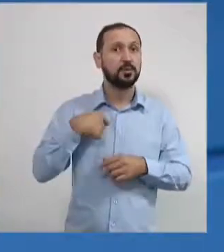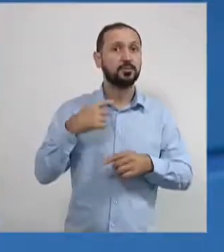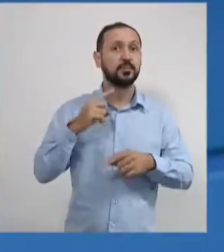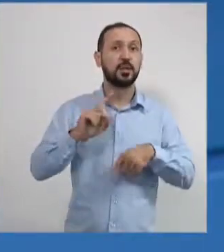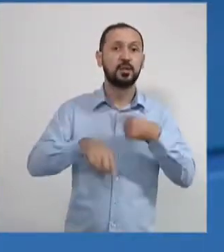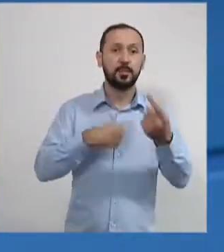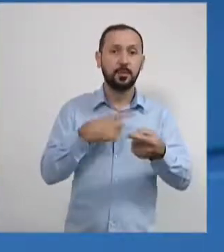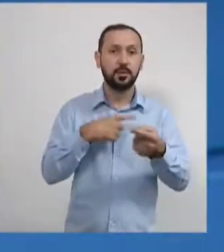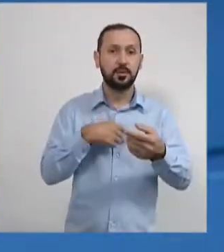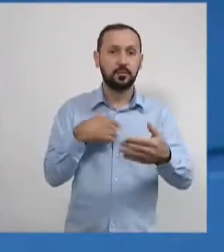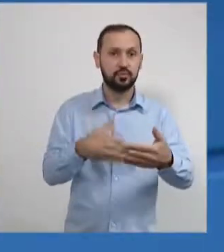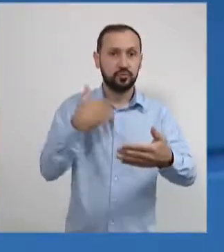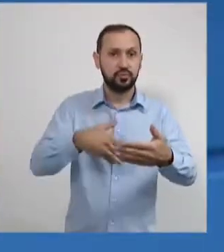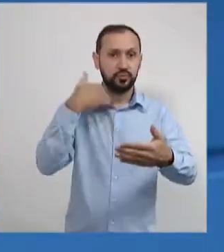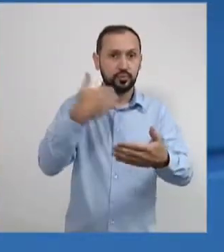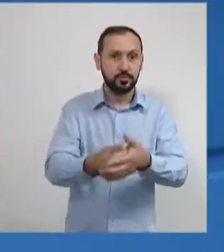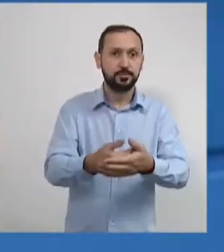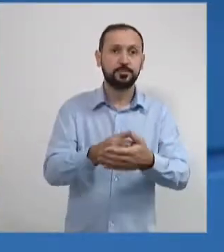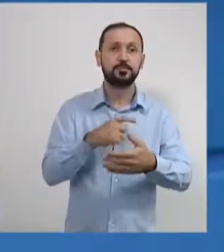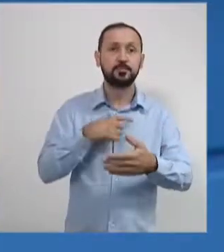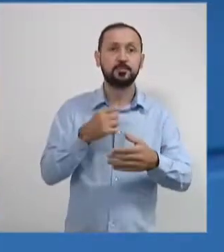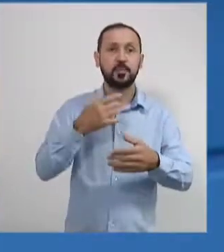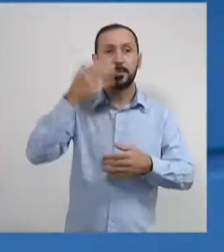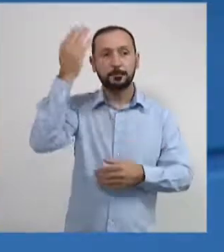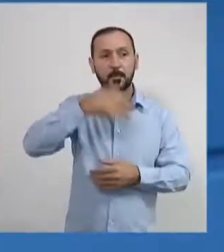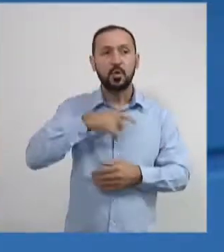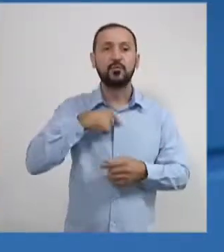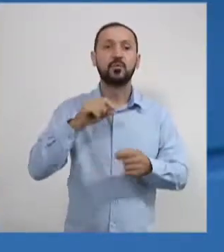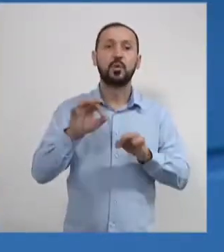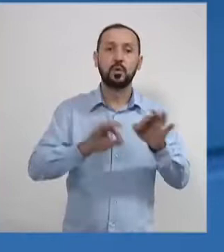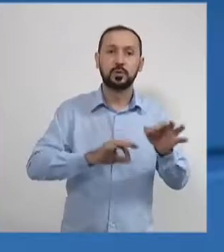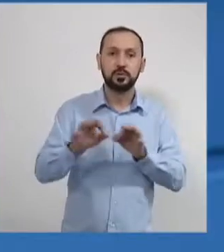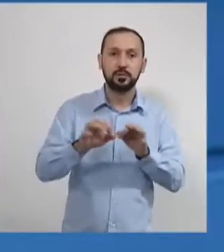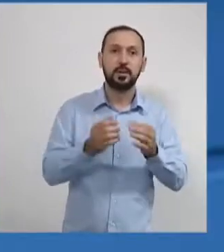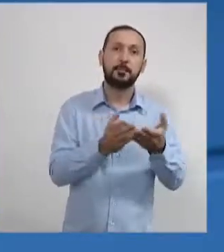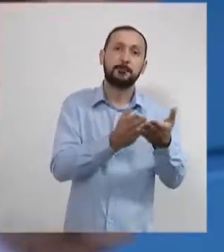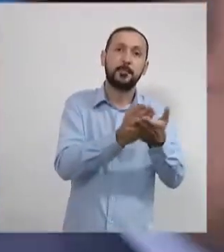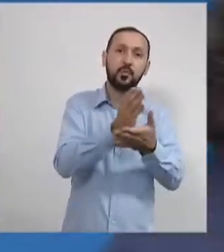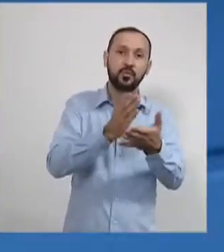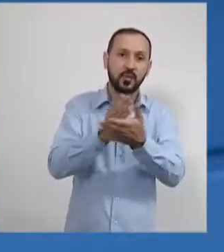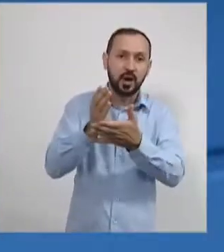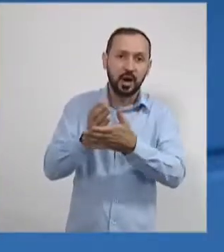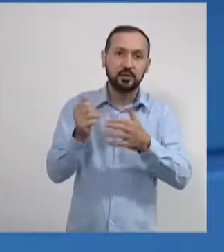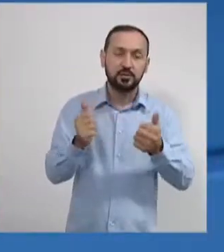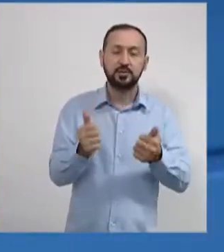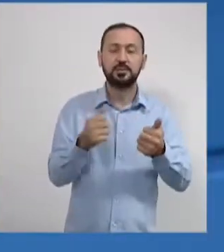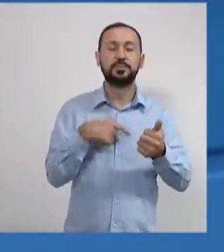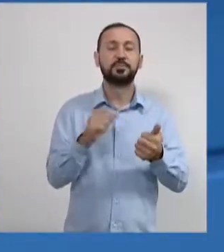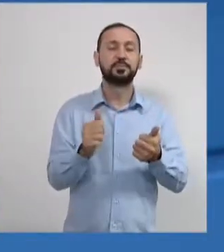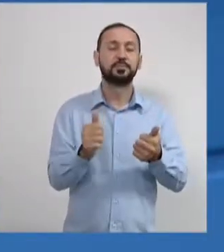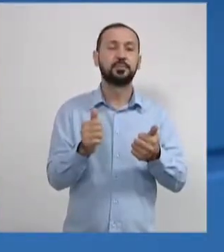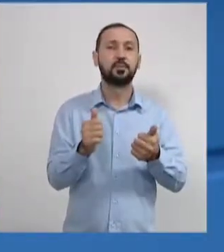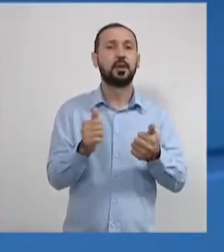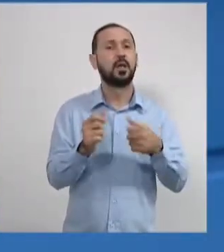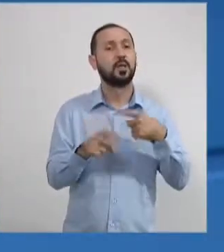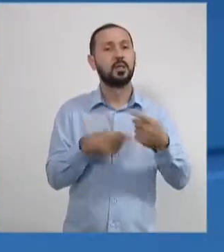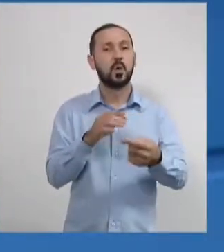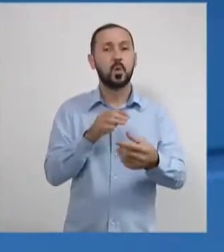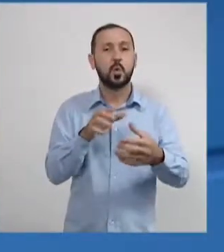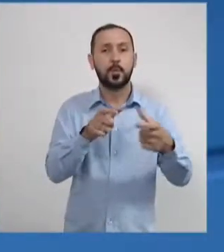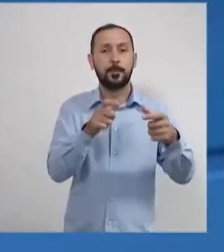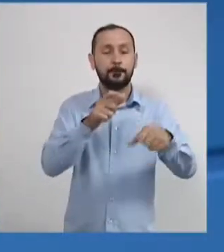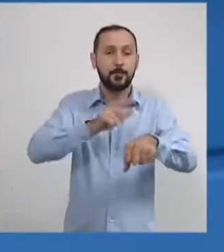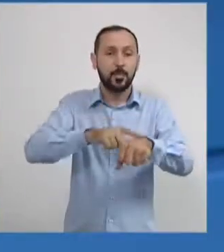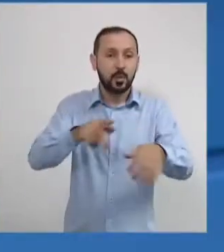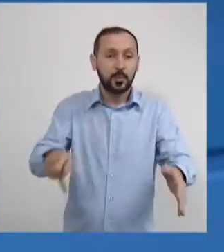depois de todo o processo, de todas as provas realizadas, aprovadas e indo então para a última instância,